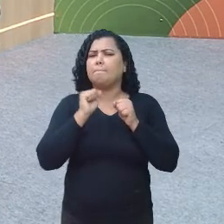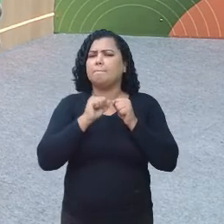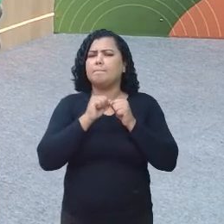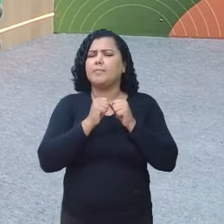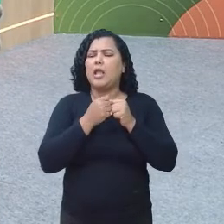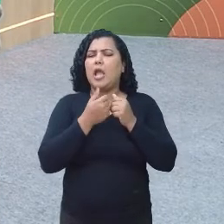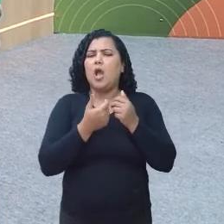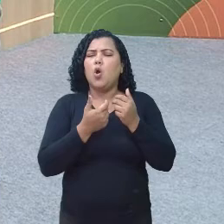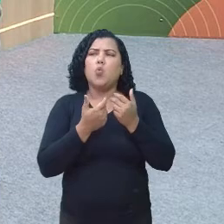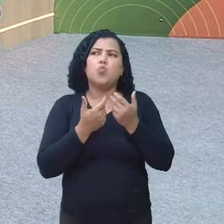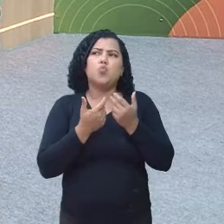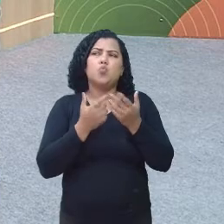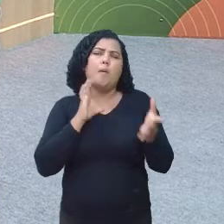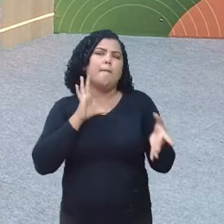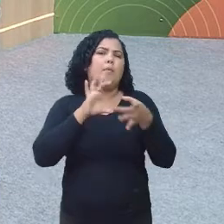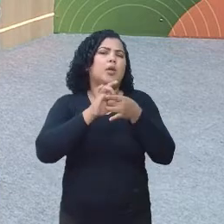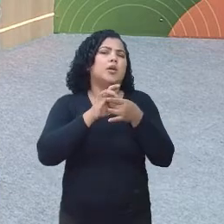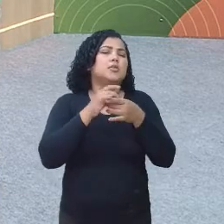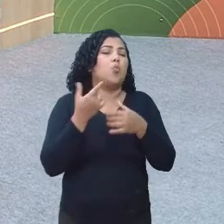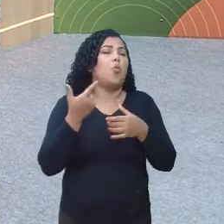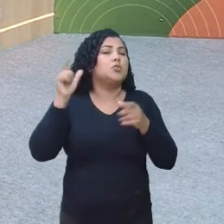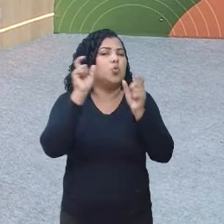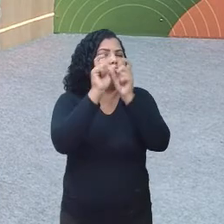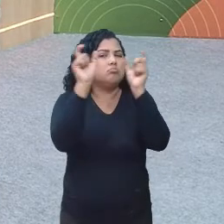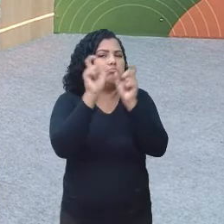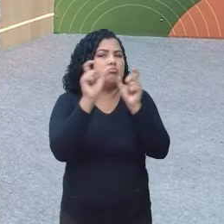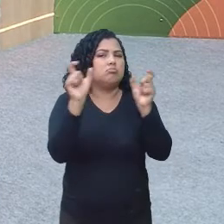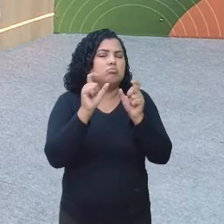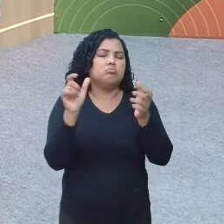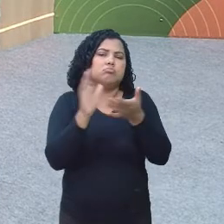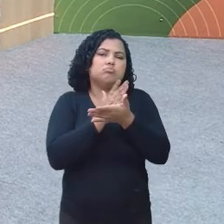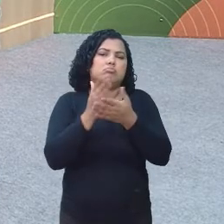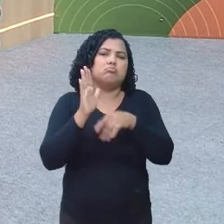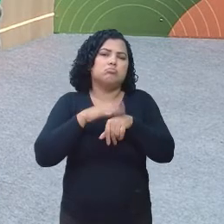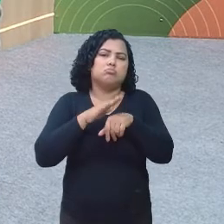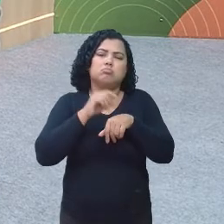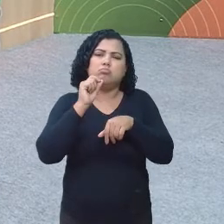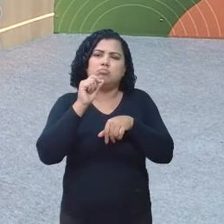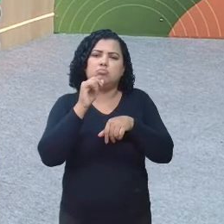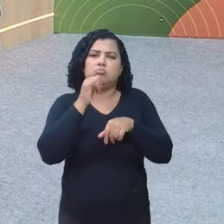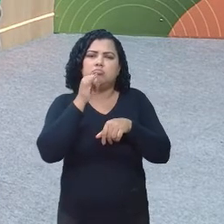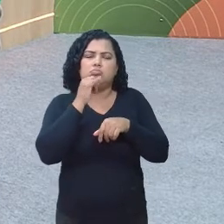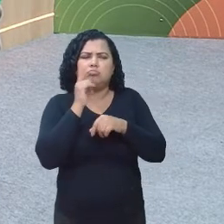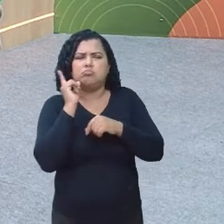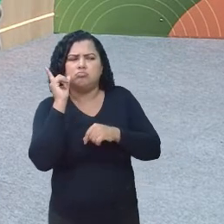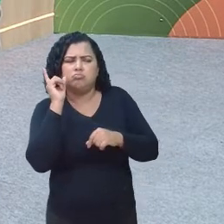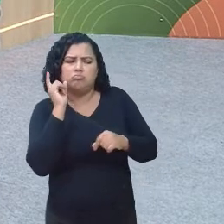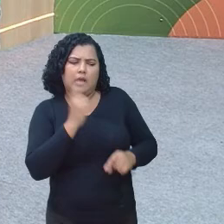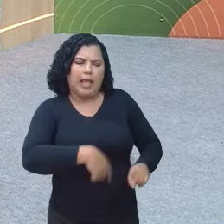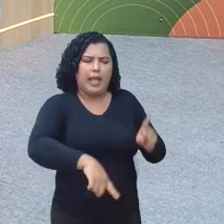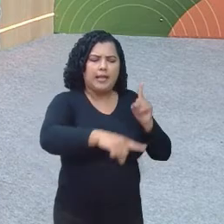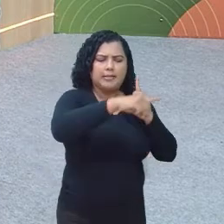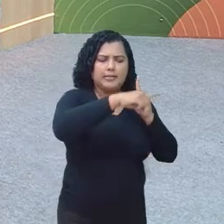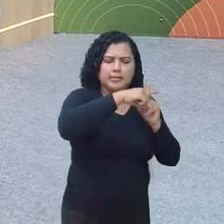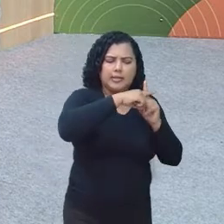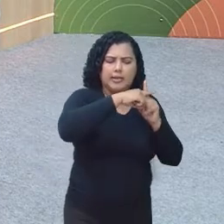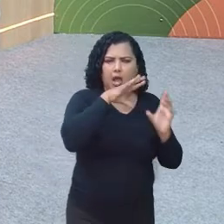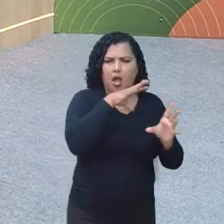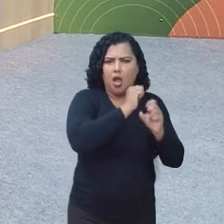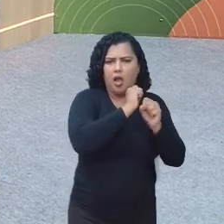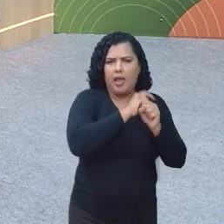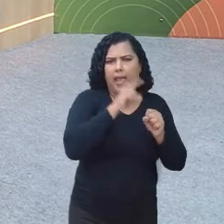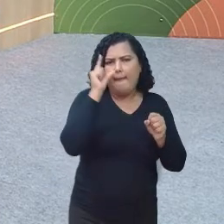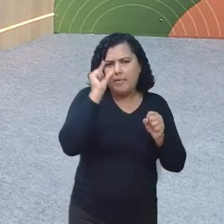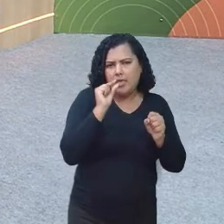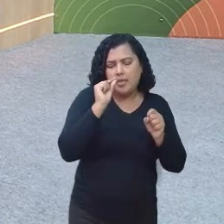outras operações. Muitas vezes a dificuldade na adição é muito pequena, mas a dificuldade em subtração